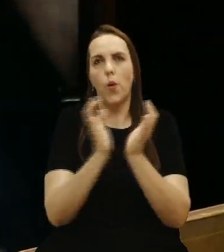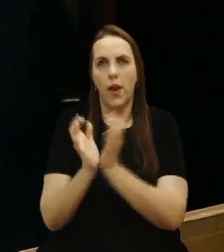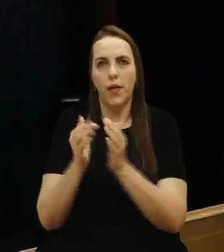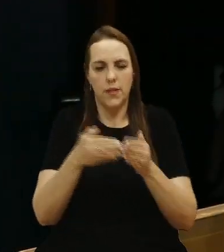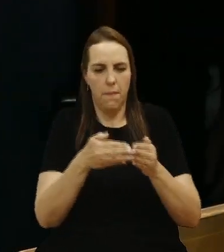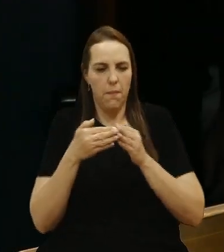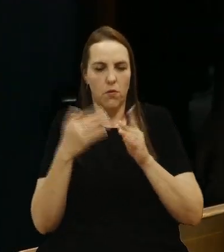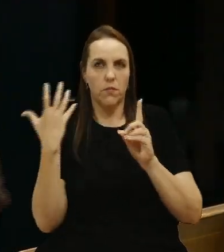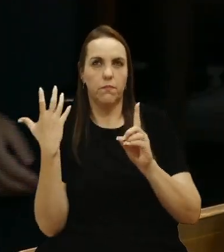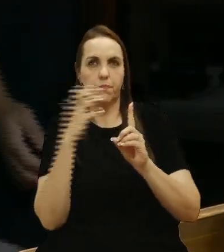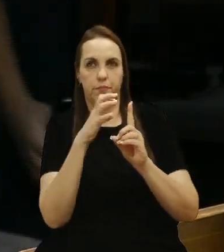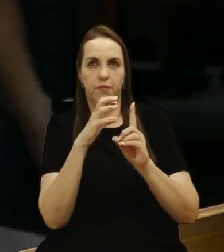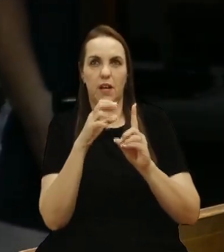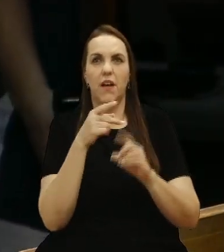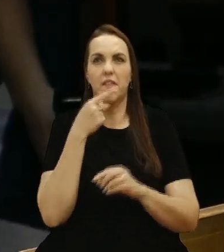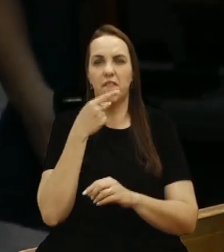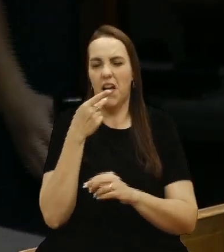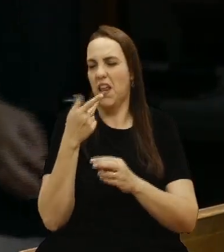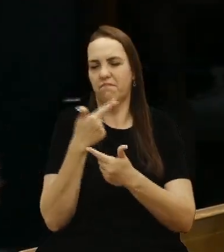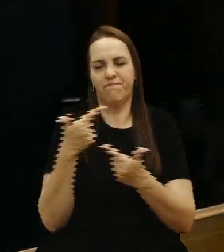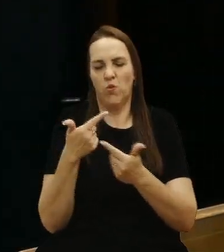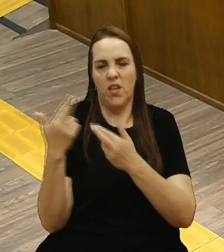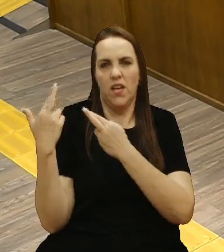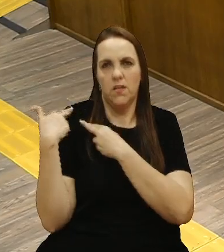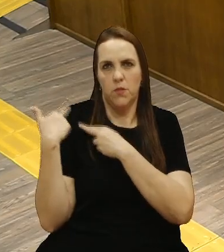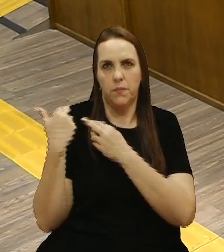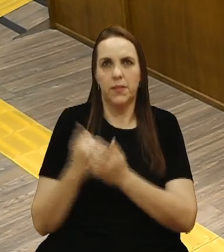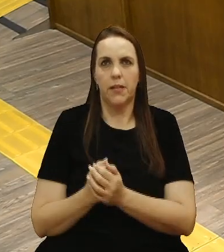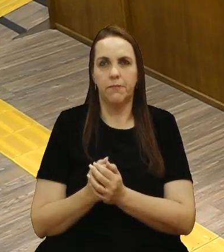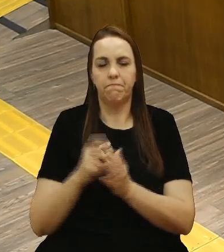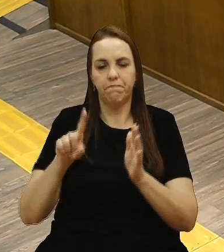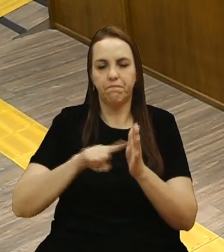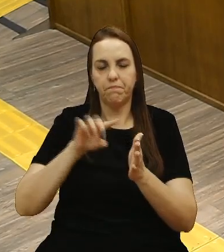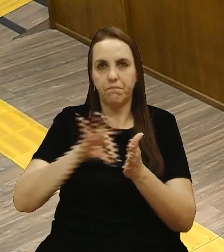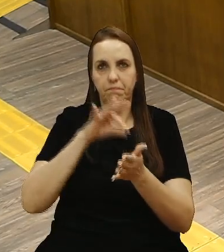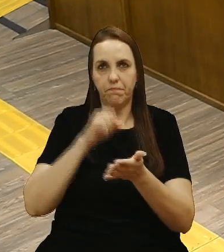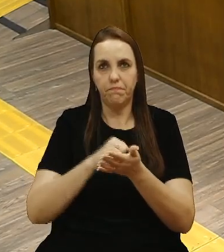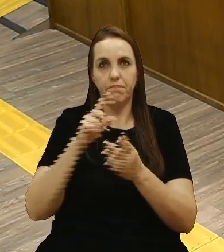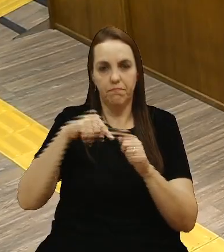repúdio a essa fala irresponsável. Muito obrigado. Próximo vereador inscrito, vereador Iago Morandi.